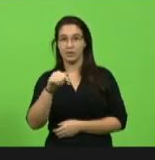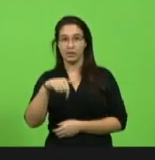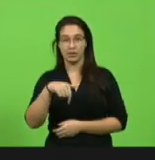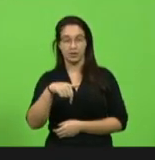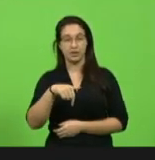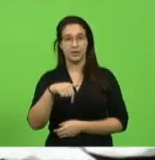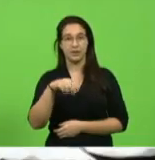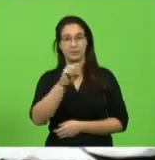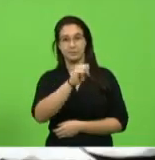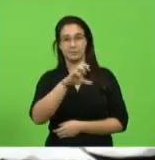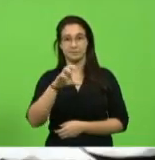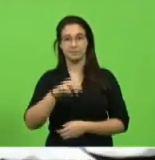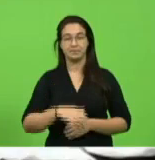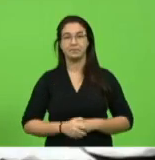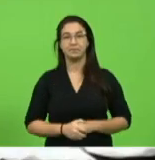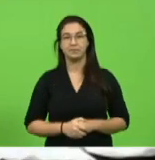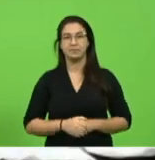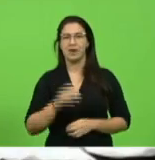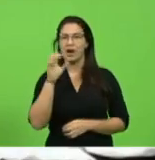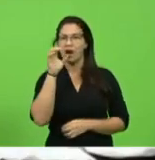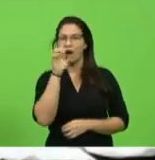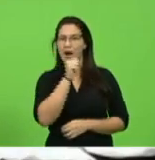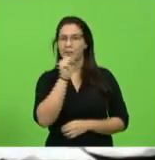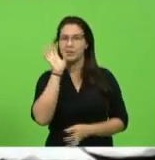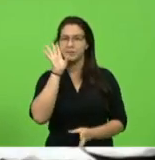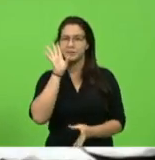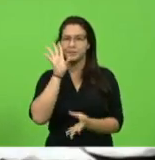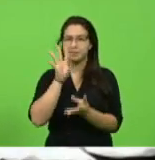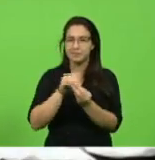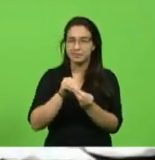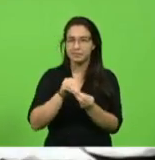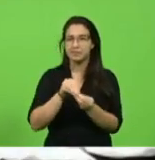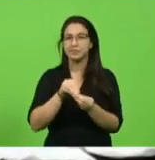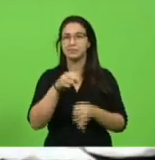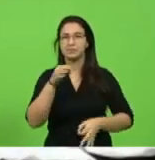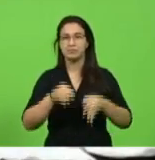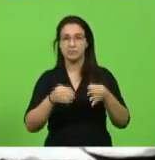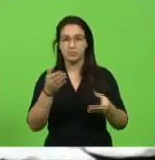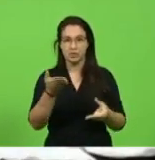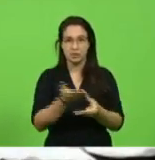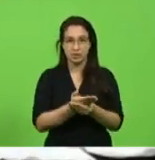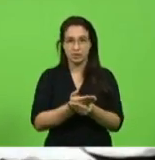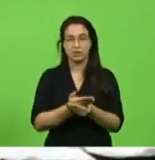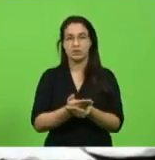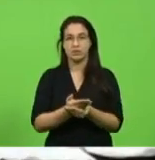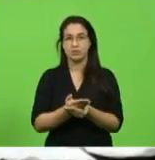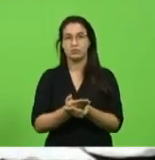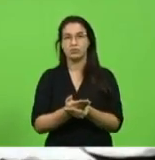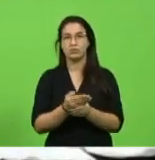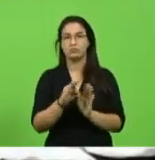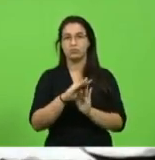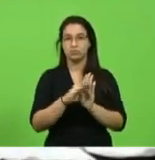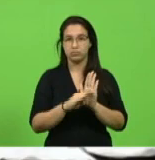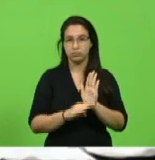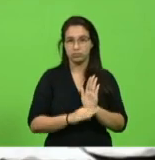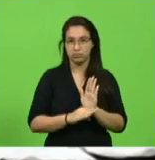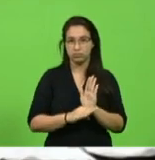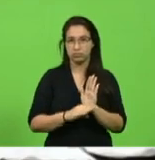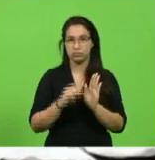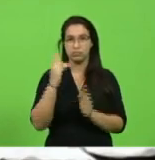Santa Catarina. Faço um breve resumo do processo nos termos do roteiro, da